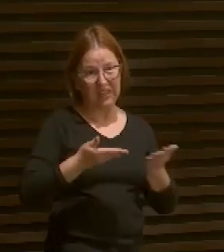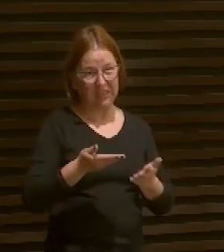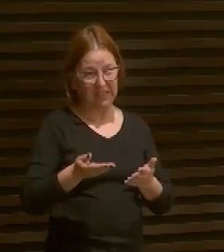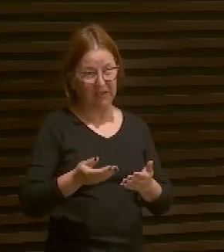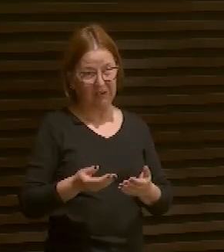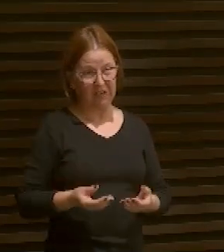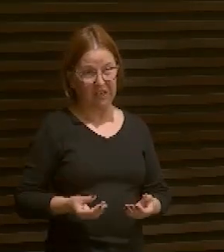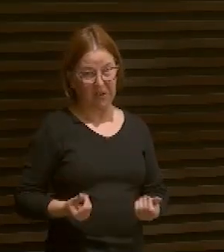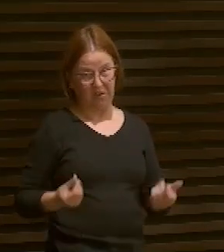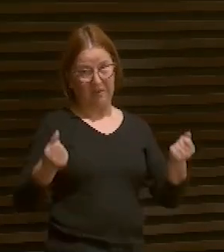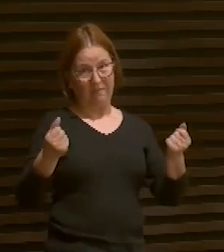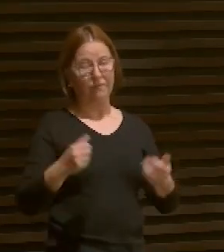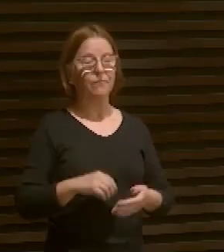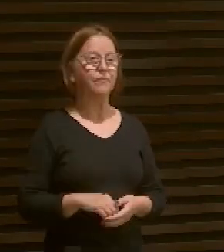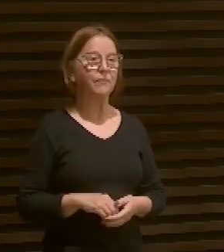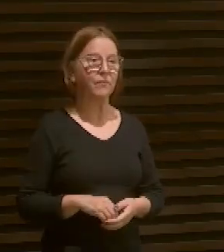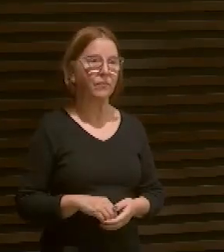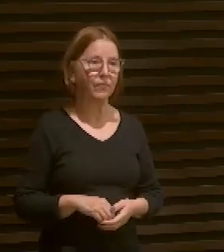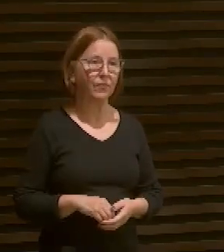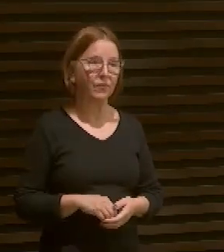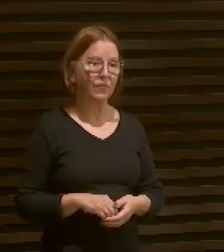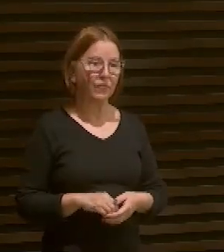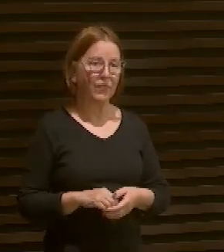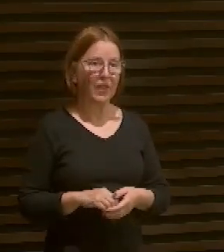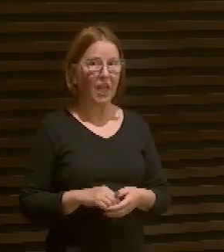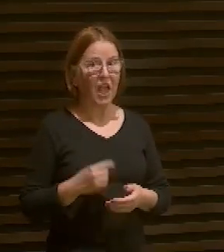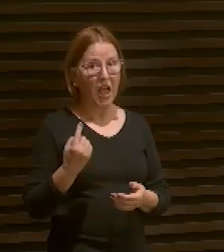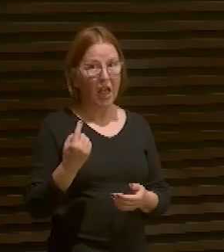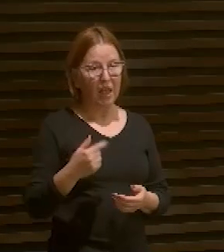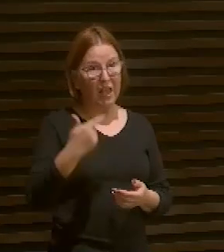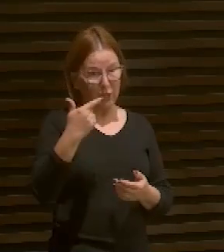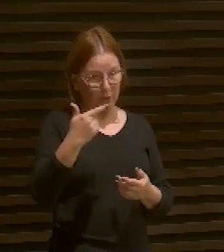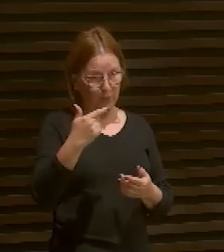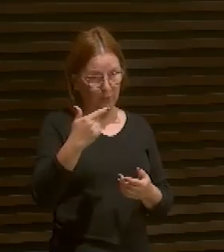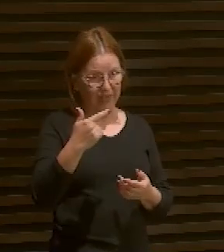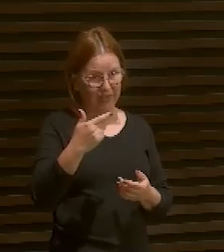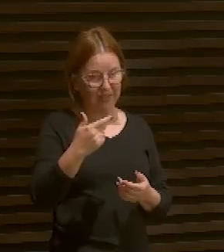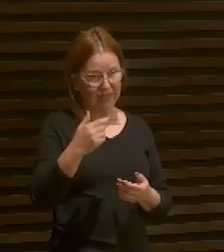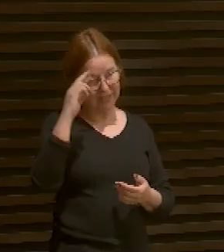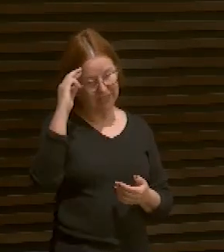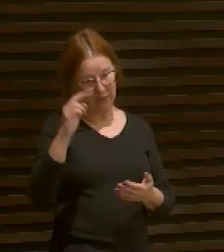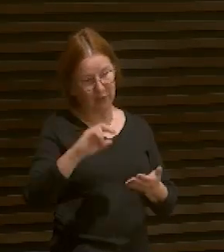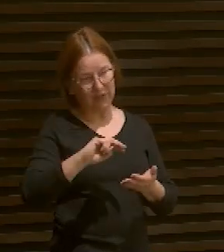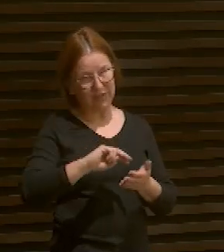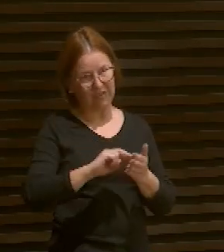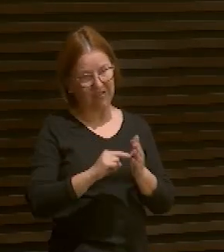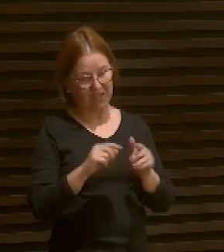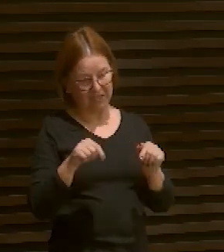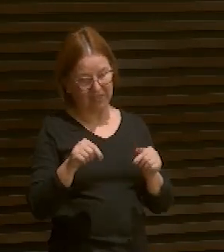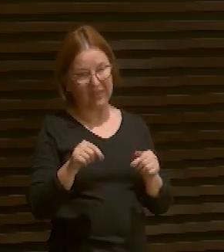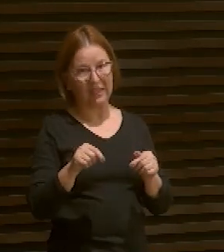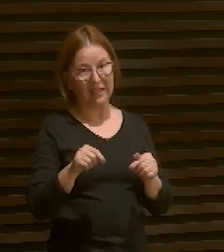a palavra está nos trazendo aqui no sentido de servir a dois senhores, a Deus e as riquezas. Porém,